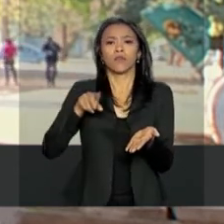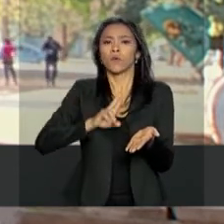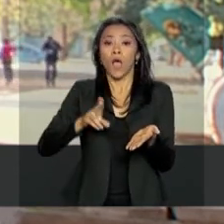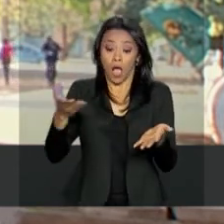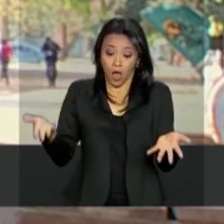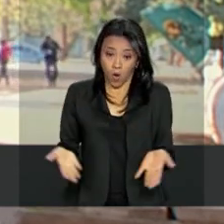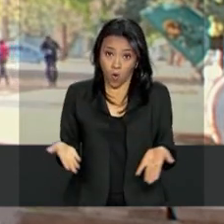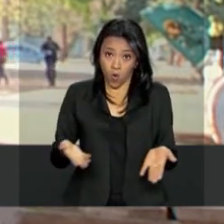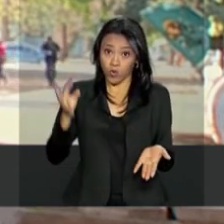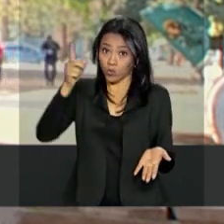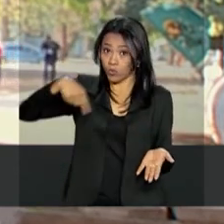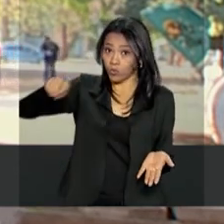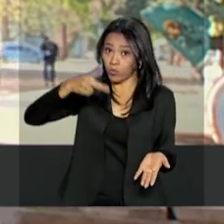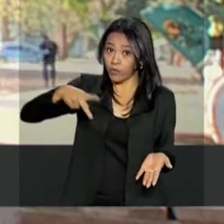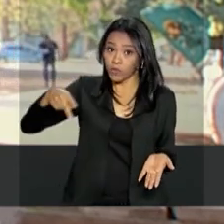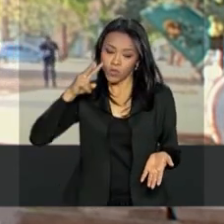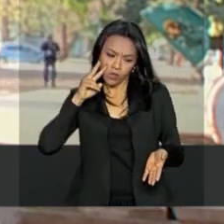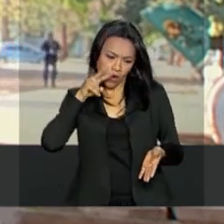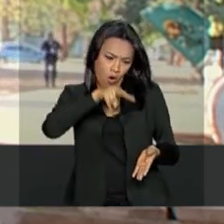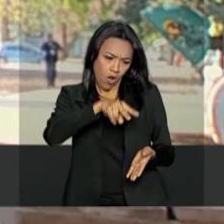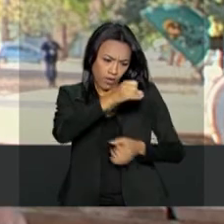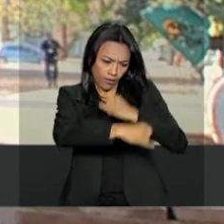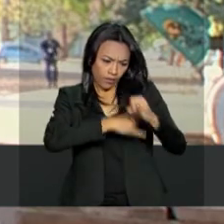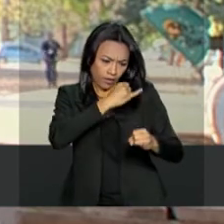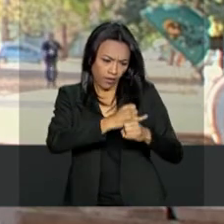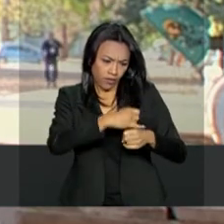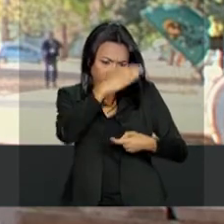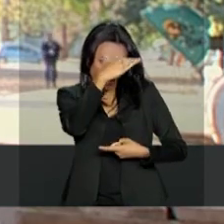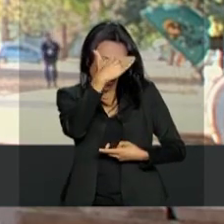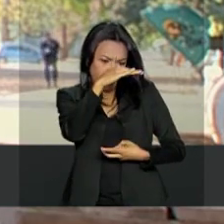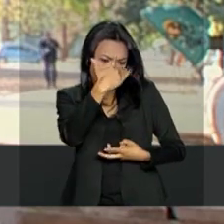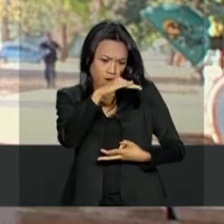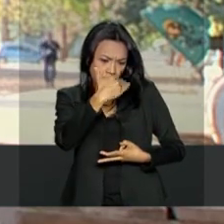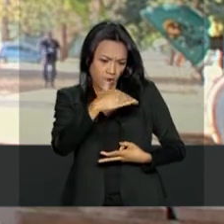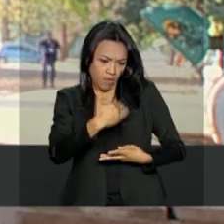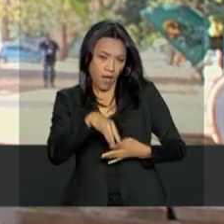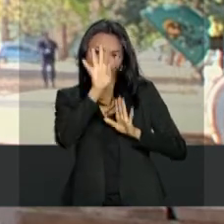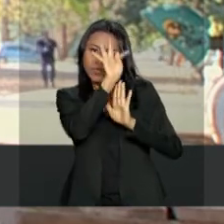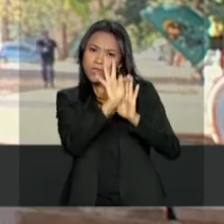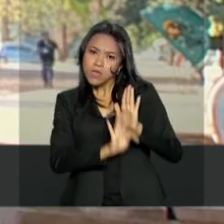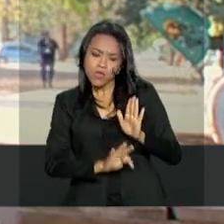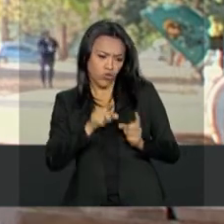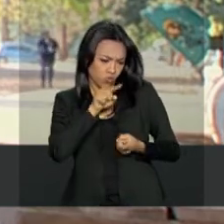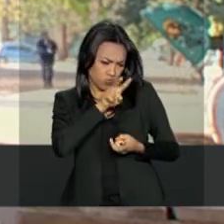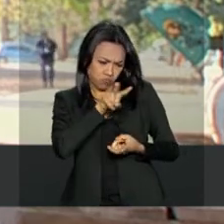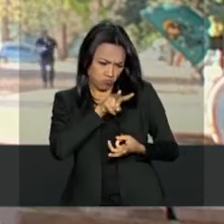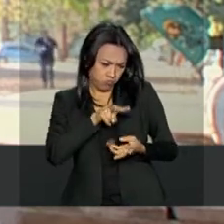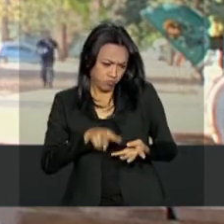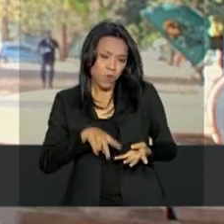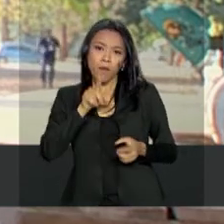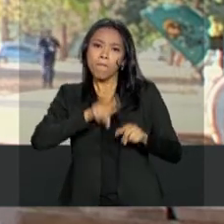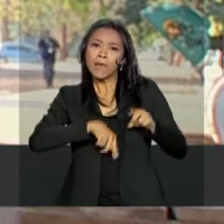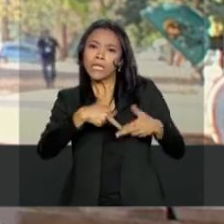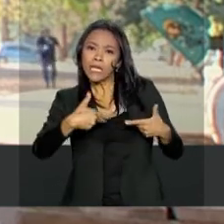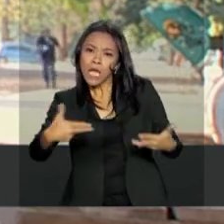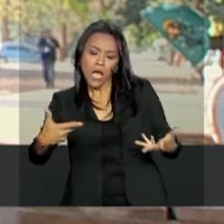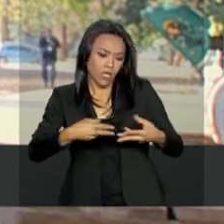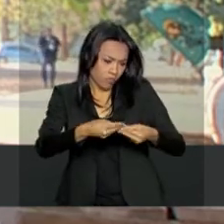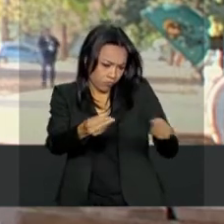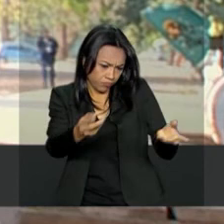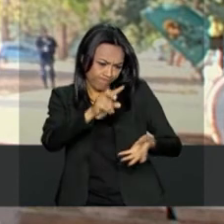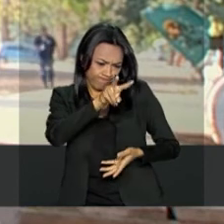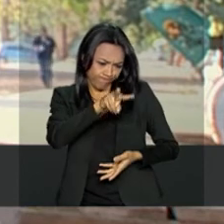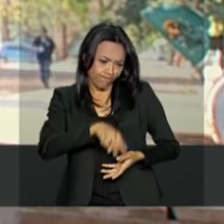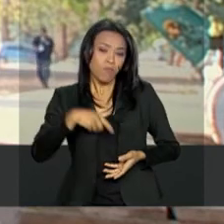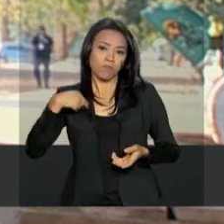partir de agora, eles podem olhar pela internet o conteúdo completo dos livros, quais os textos que esses livros trazem, quais os materiais que estão disponíveis e podem